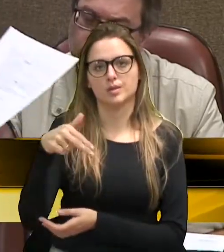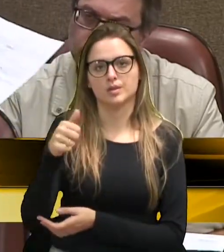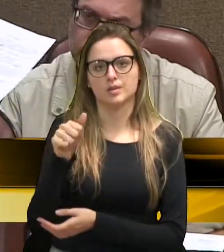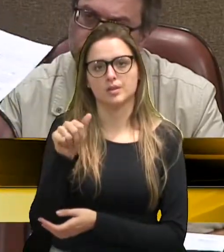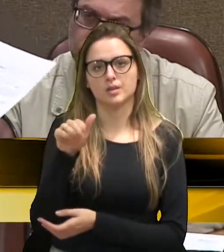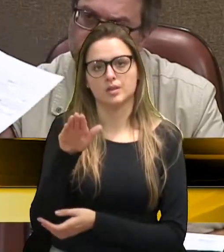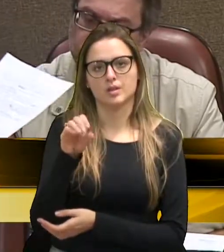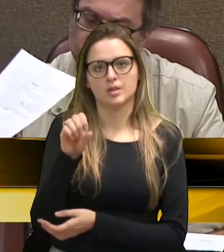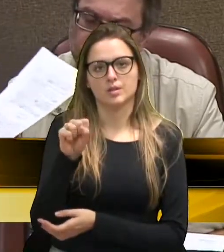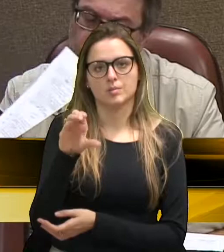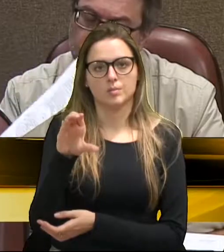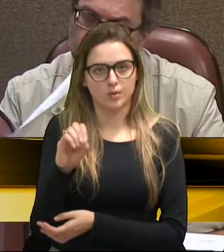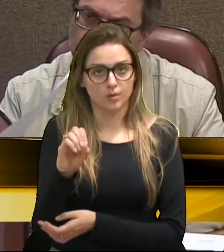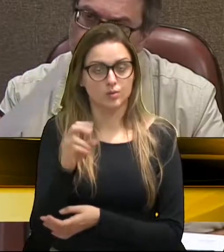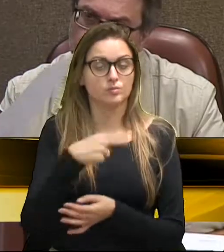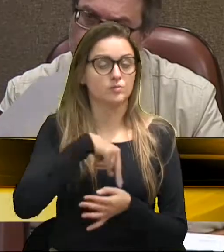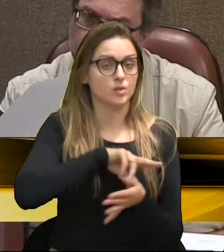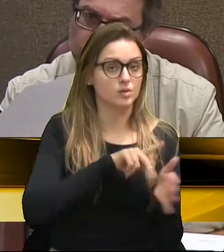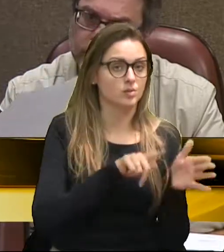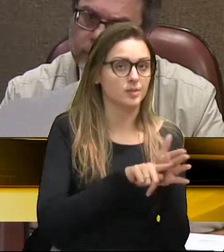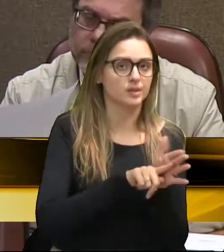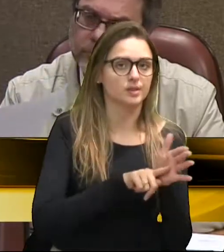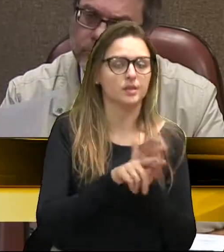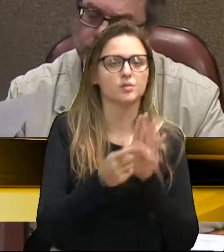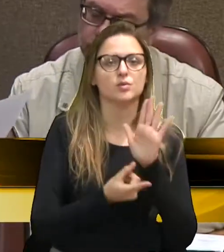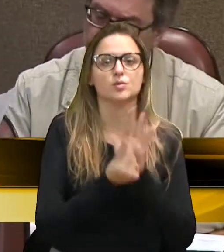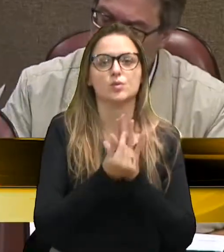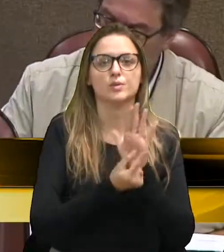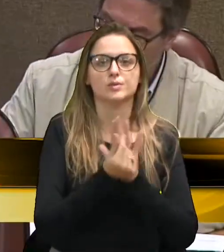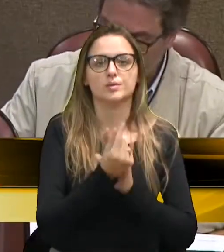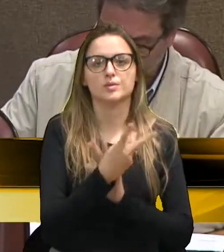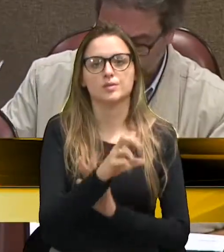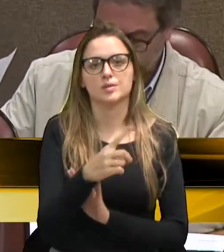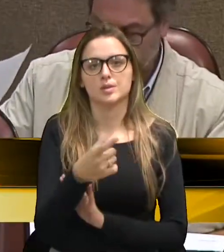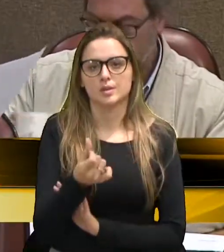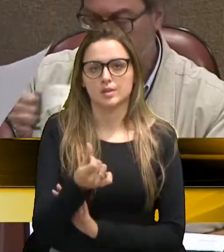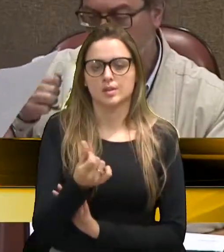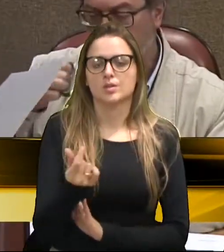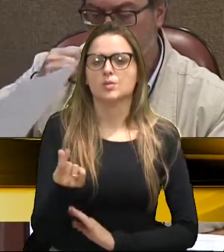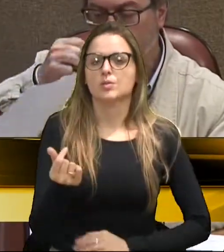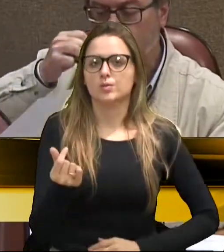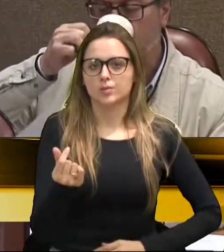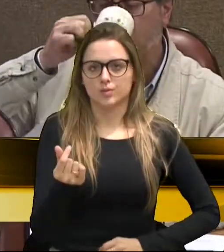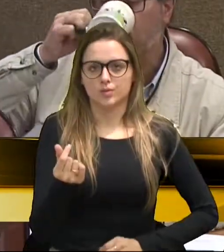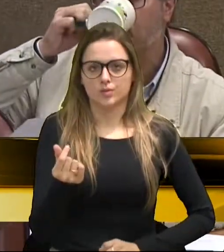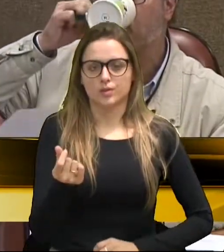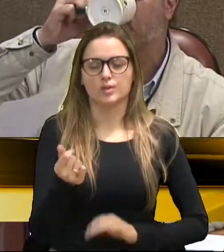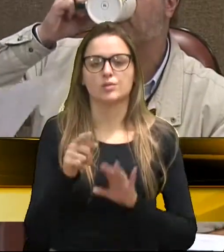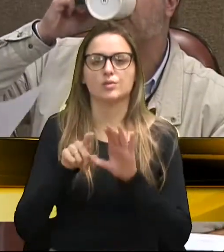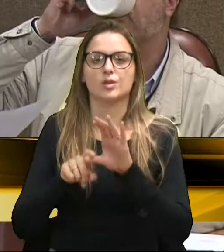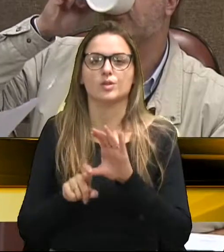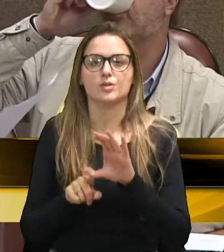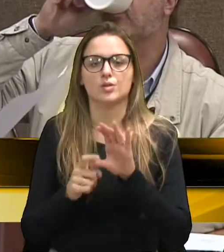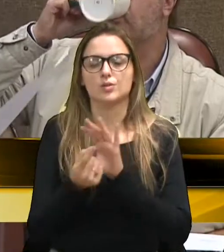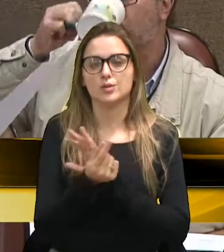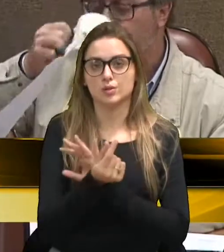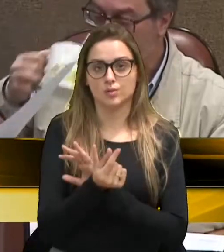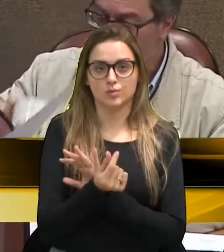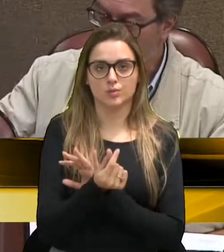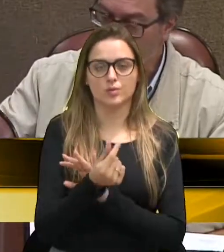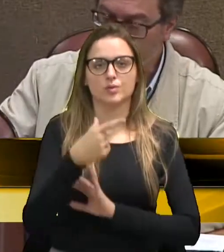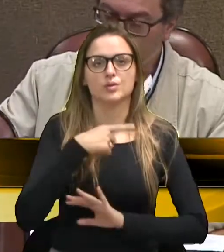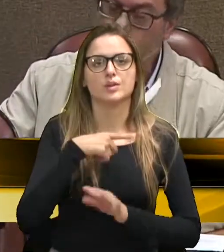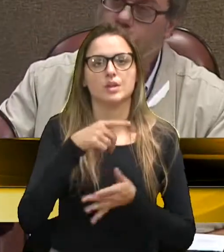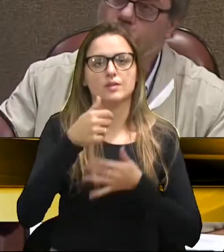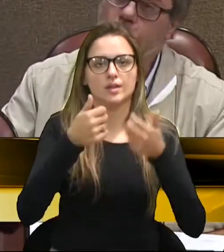Périco, buscamos, né, no orçamento de 2016, este valor, né, essa dívida estava na dotação, escrita